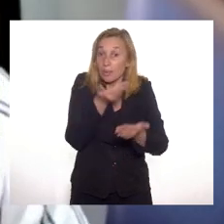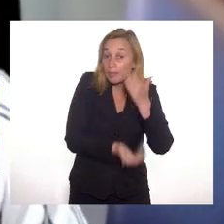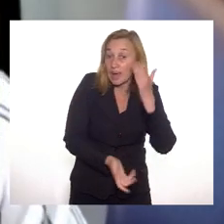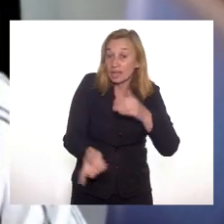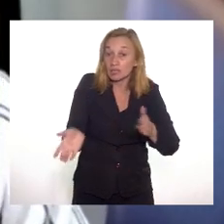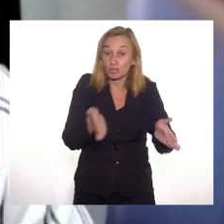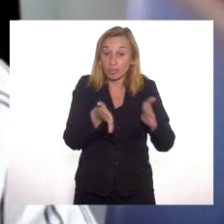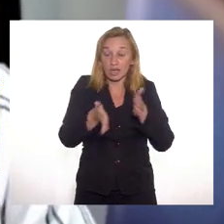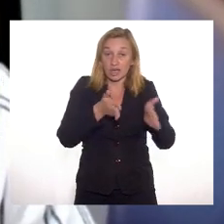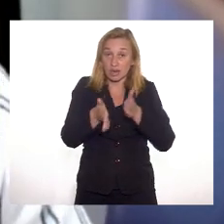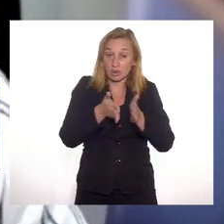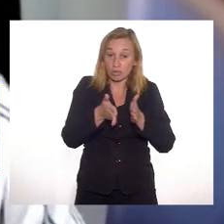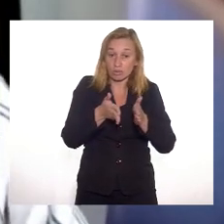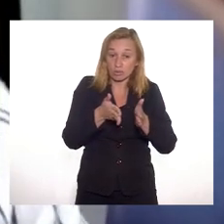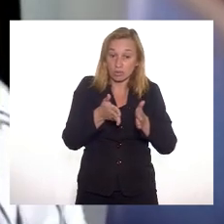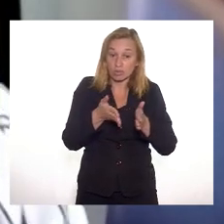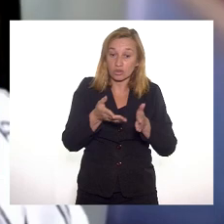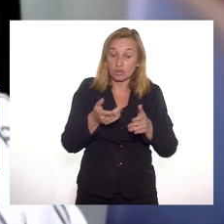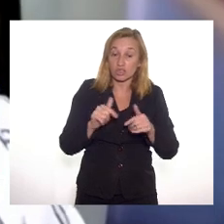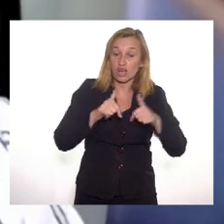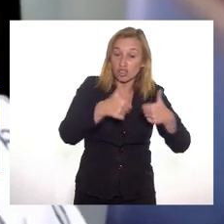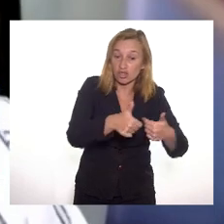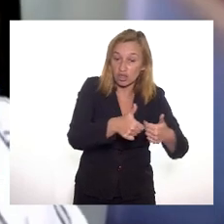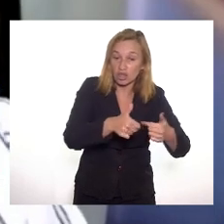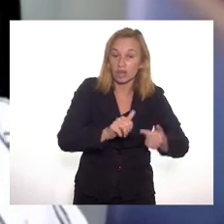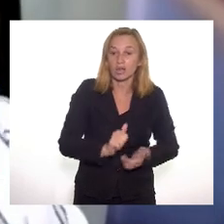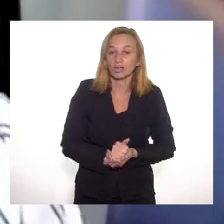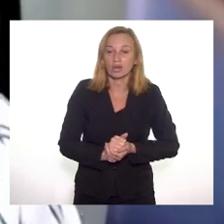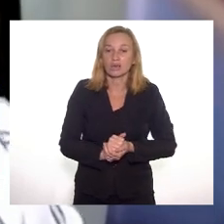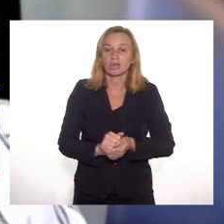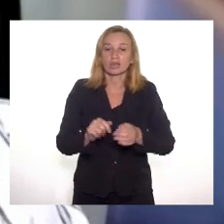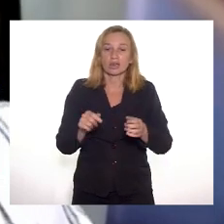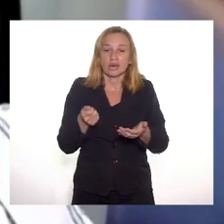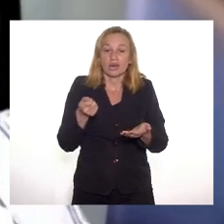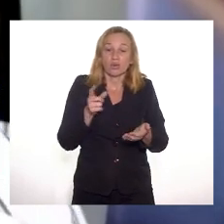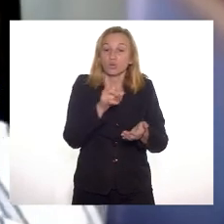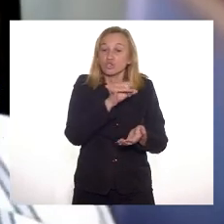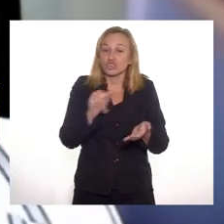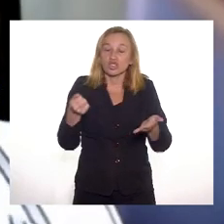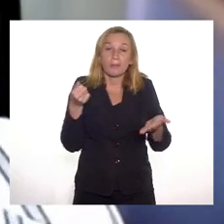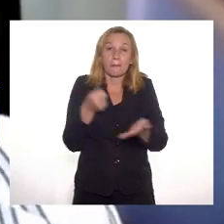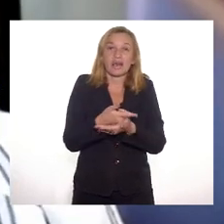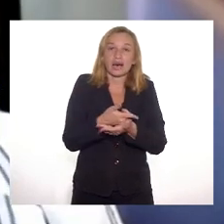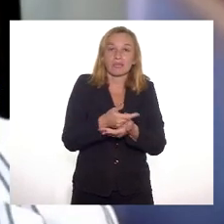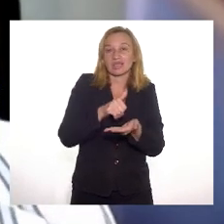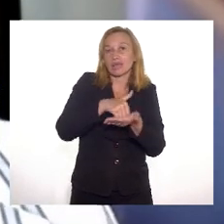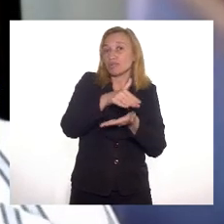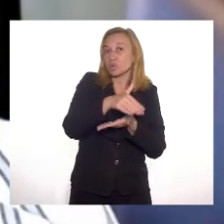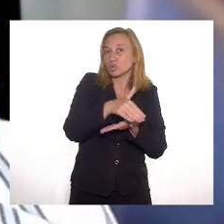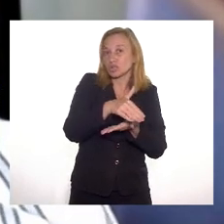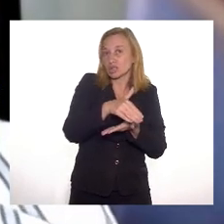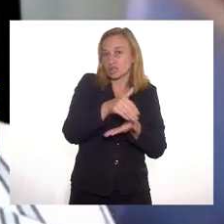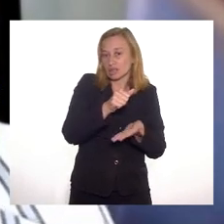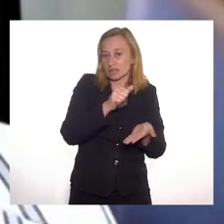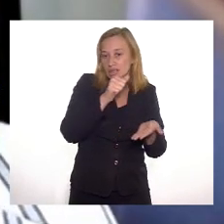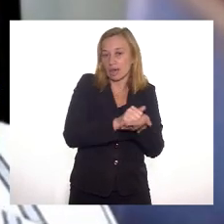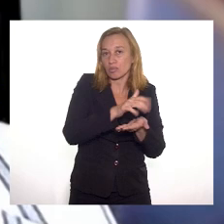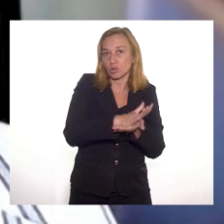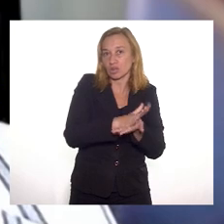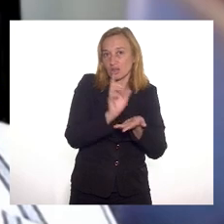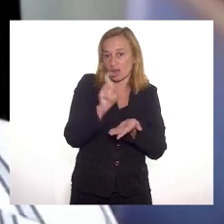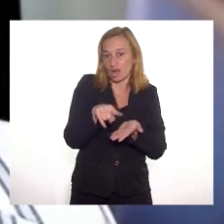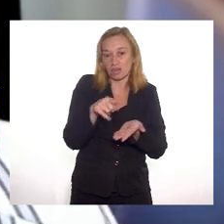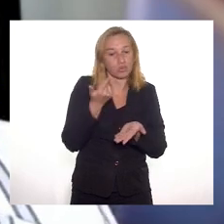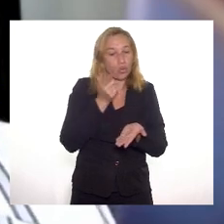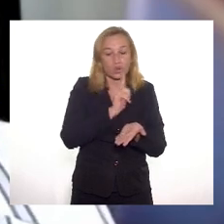de defesa, como também perde a data de pagamento dessa multa, né? Porque ele não consegue